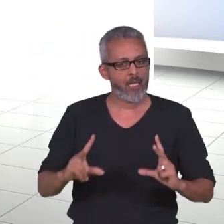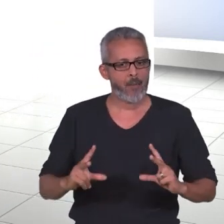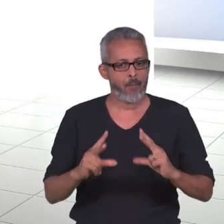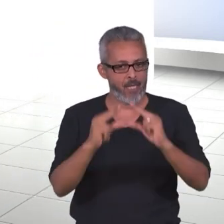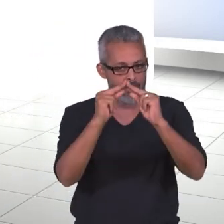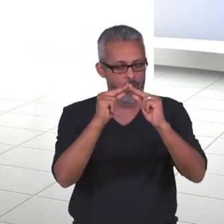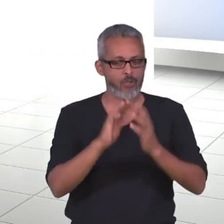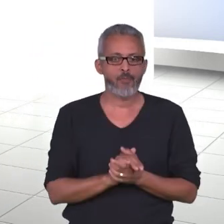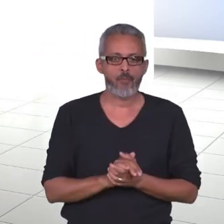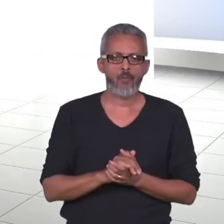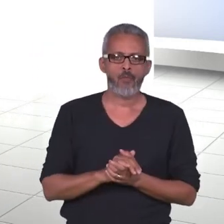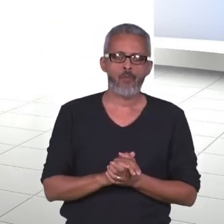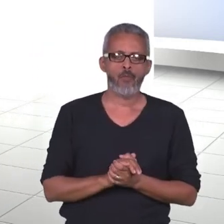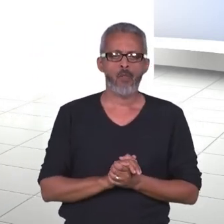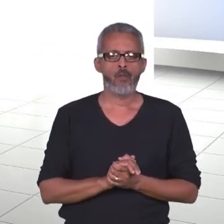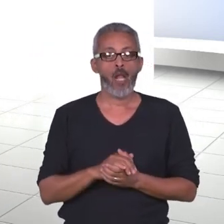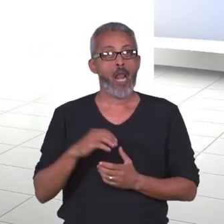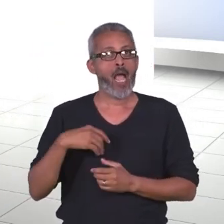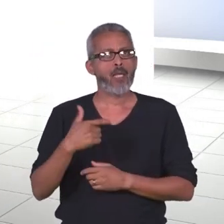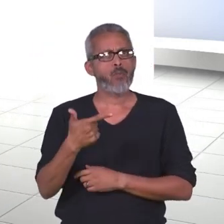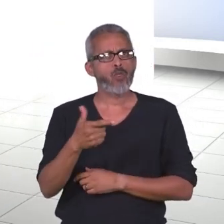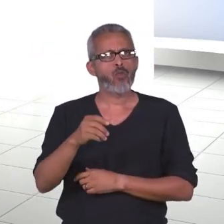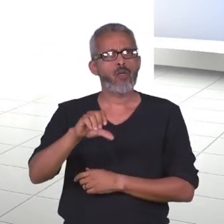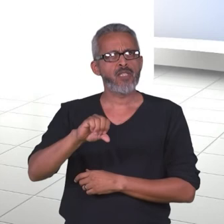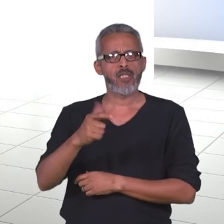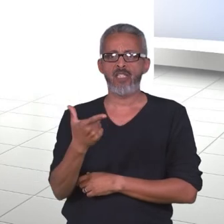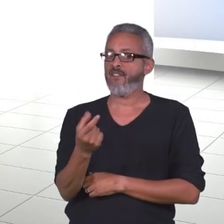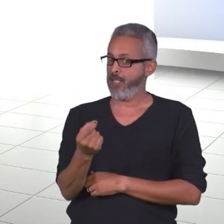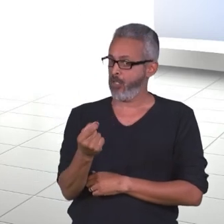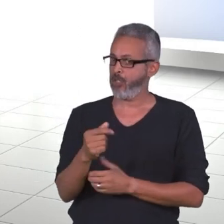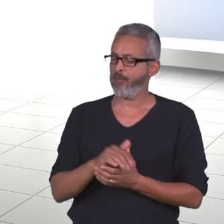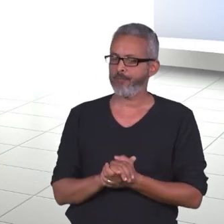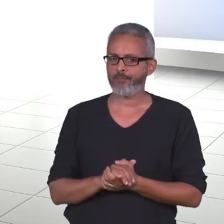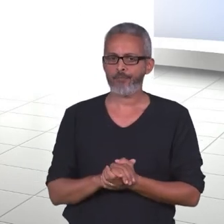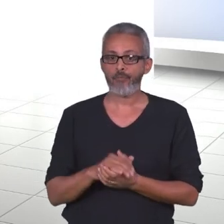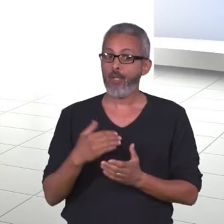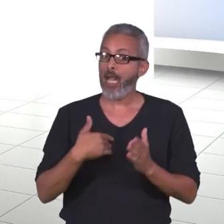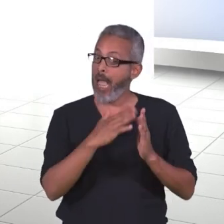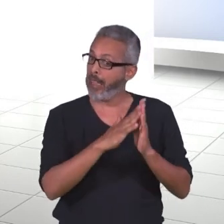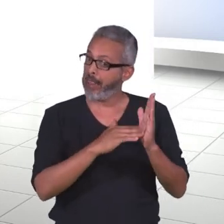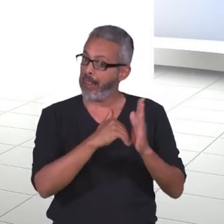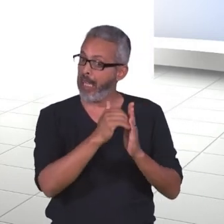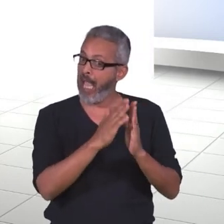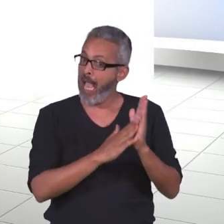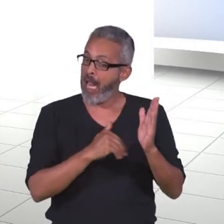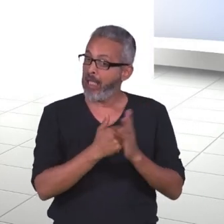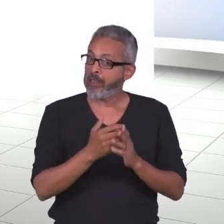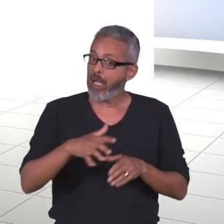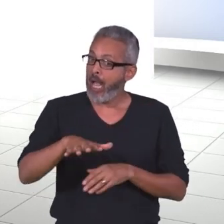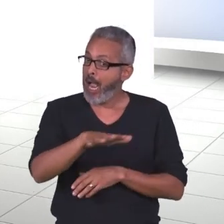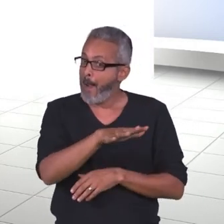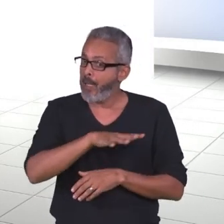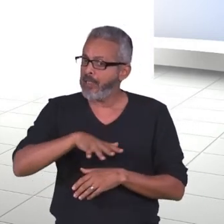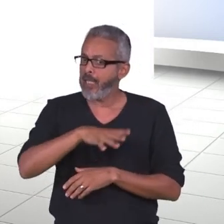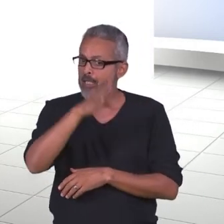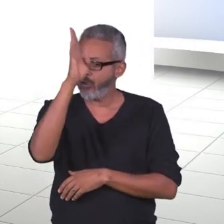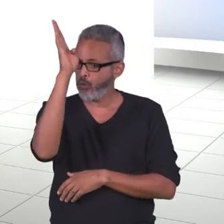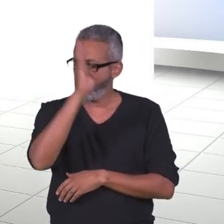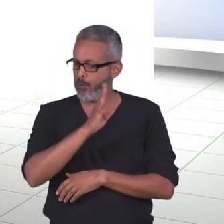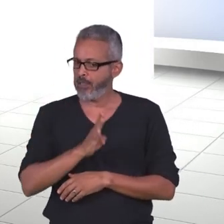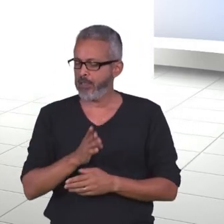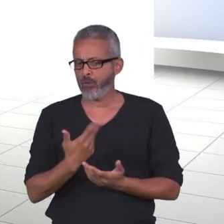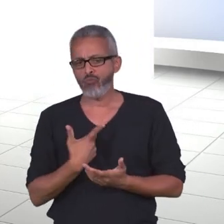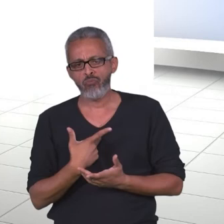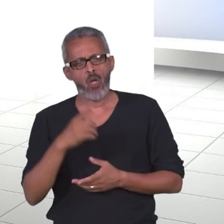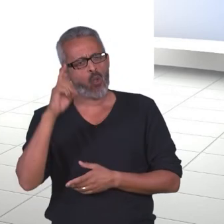Paris, para onde mudou-se em 1920. A tela, observem, retrata a paisagem brasileira, com